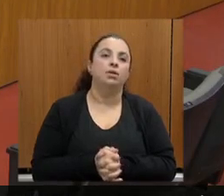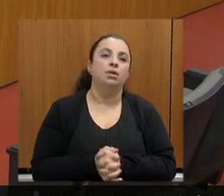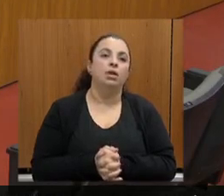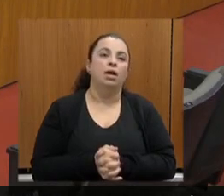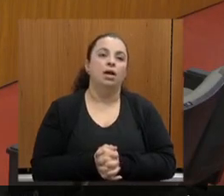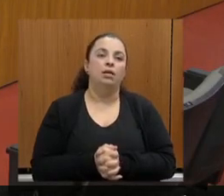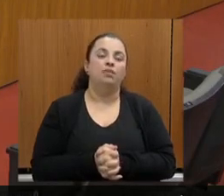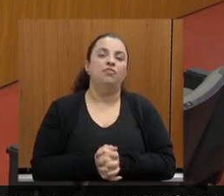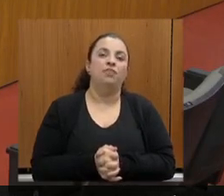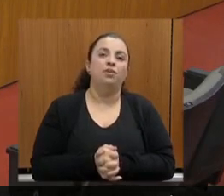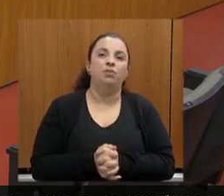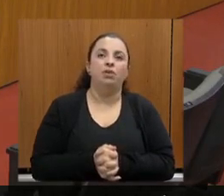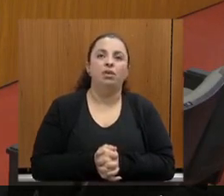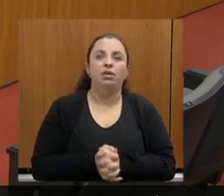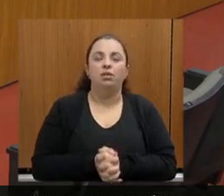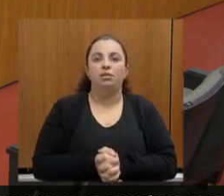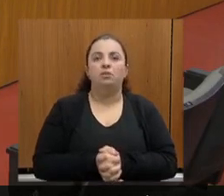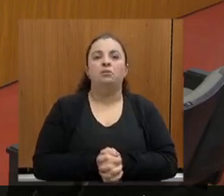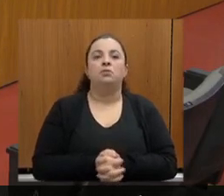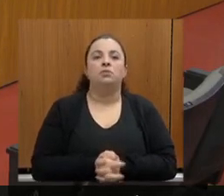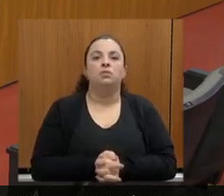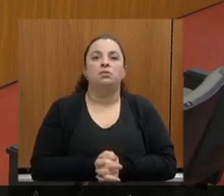E aí